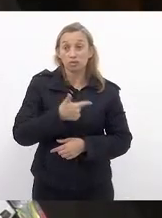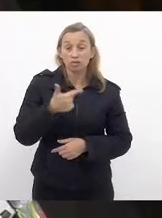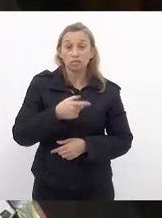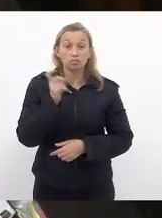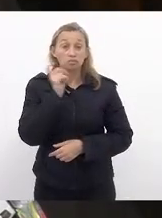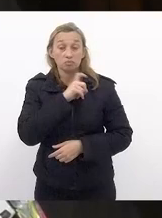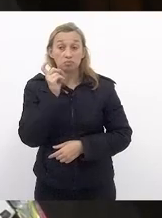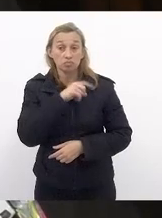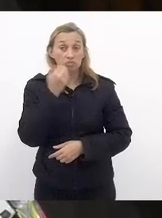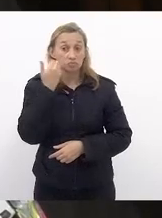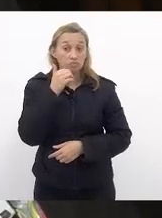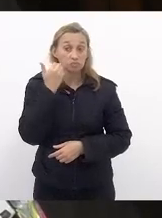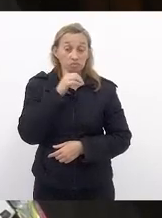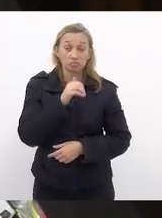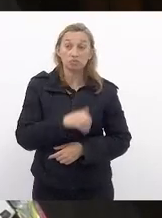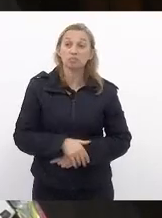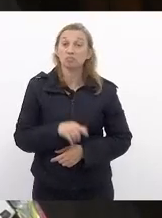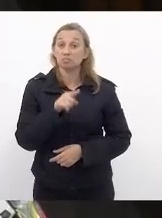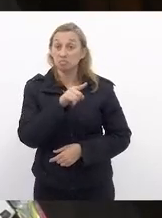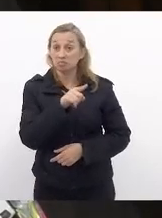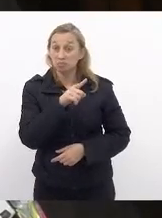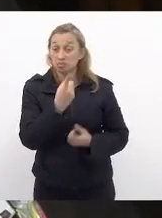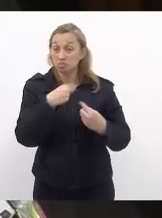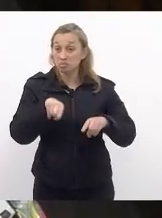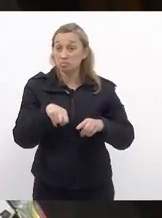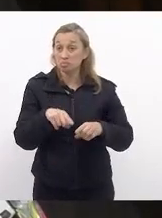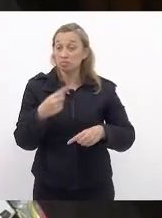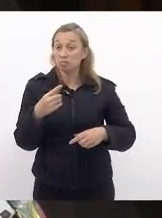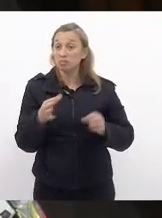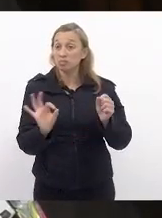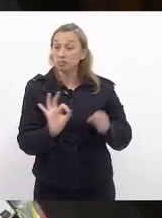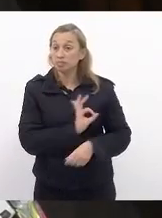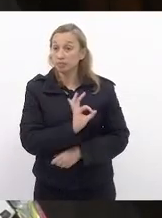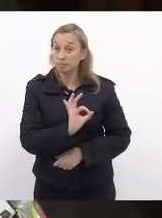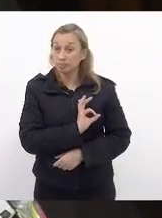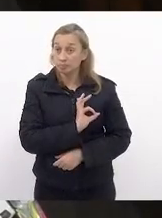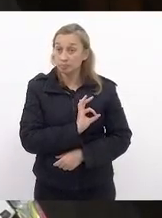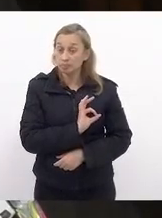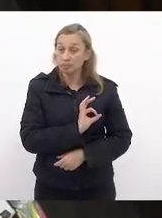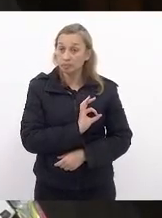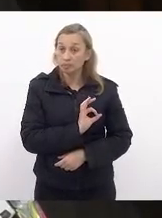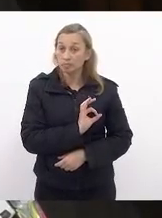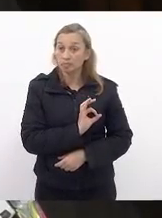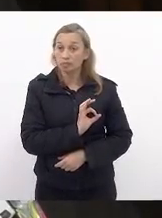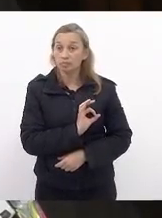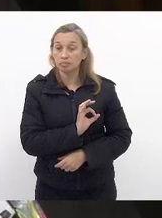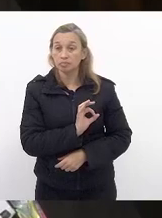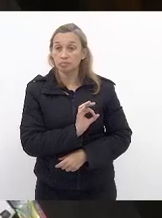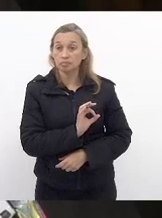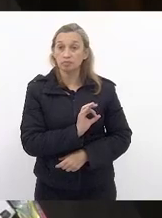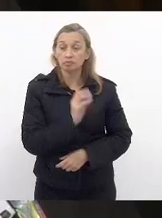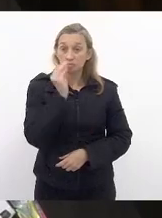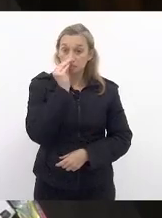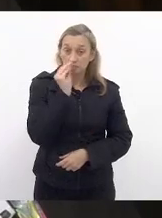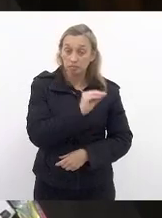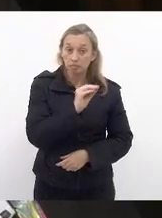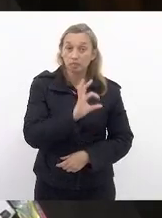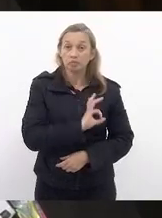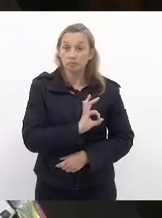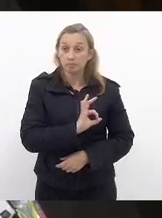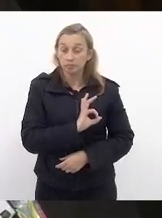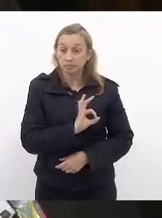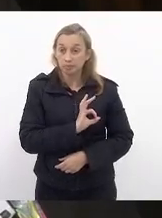e mentirosos eles são contrários à polícia satanismo as nossas forças policiais